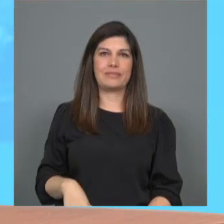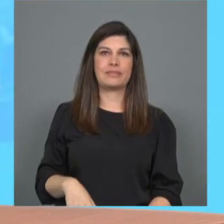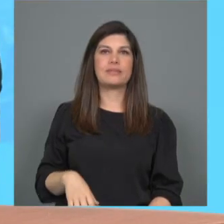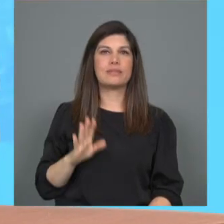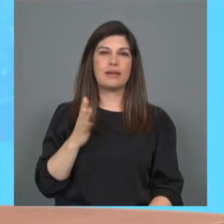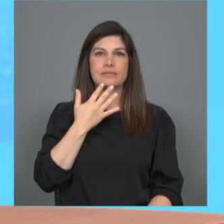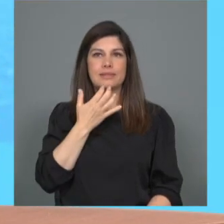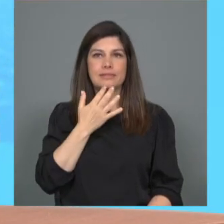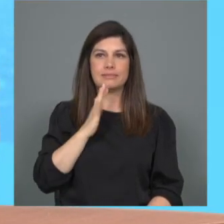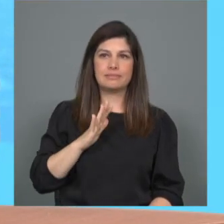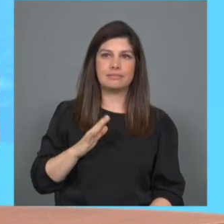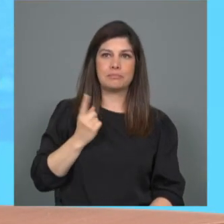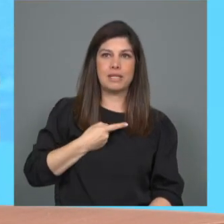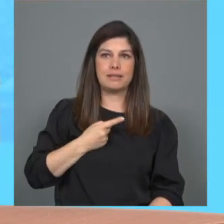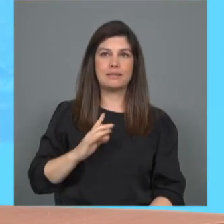precavido.